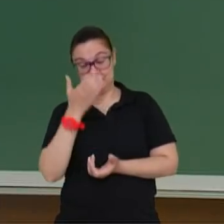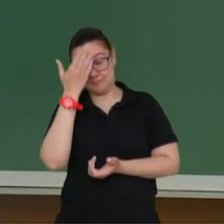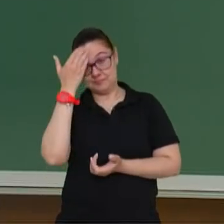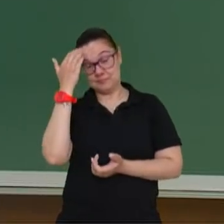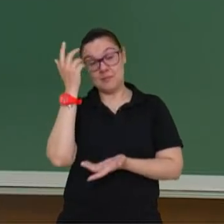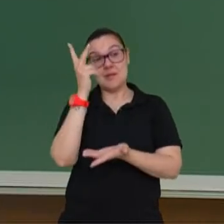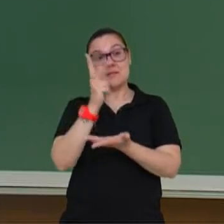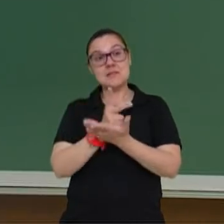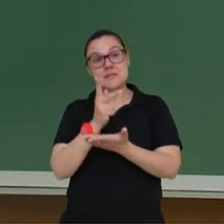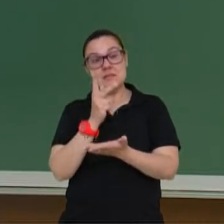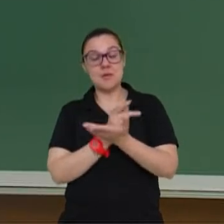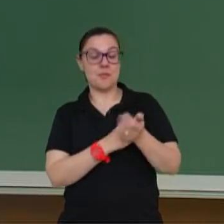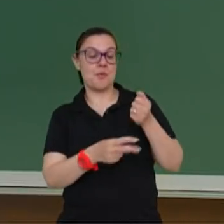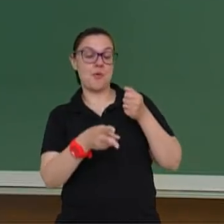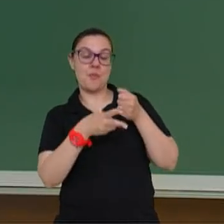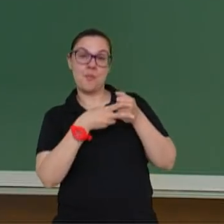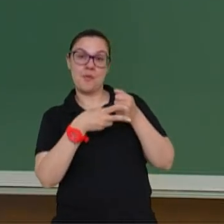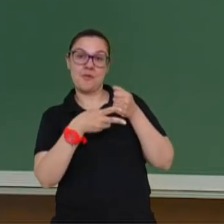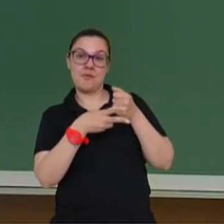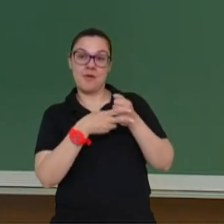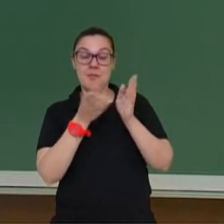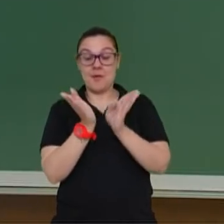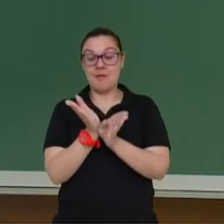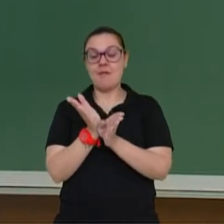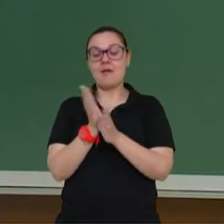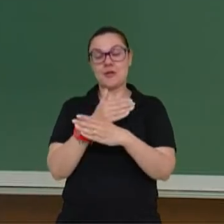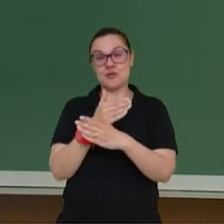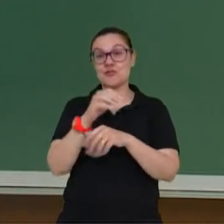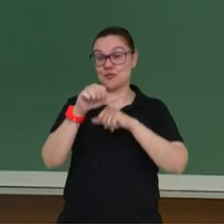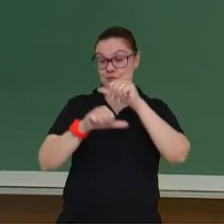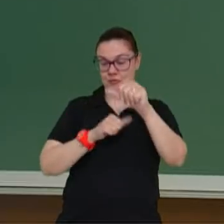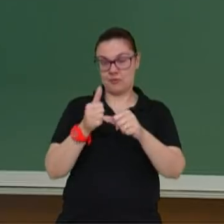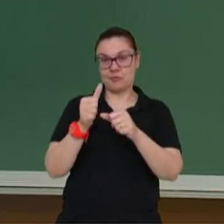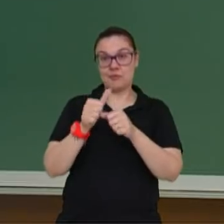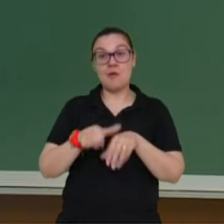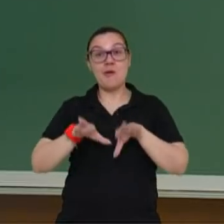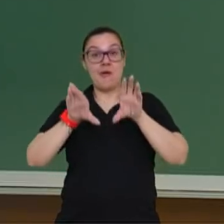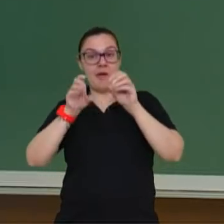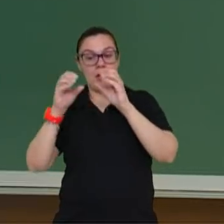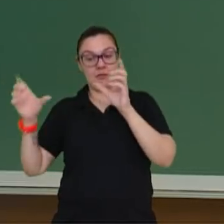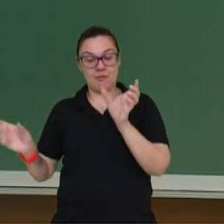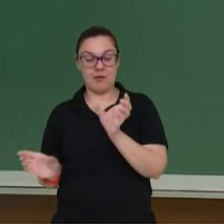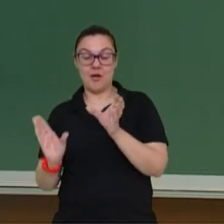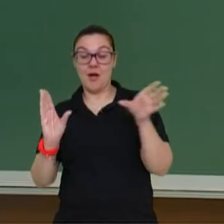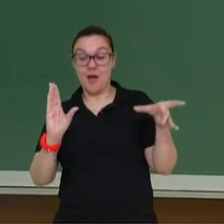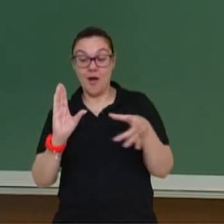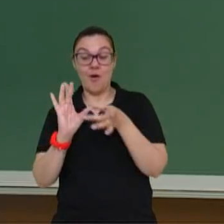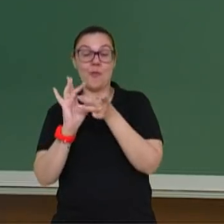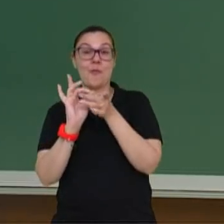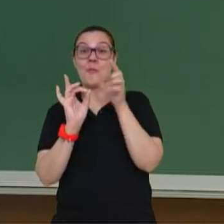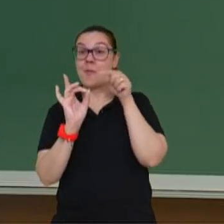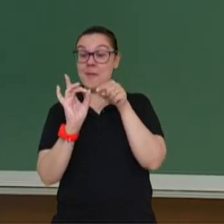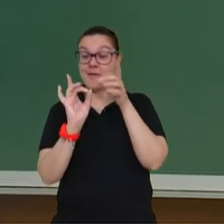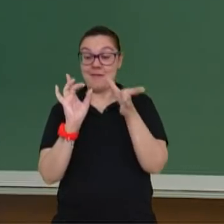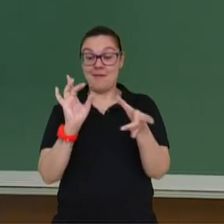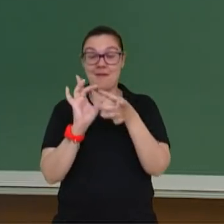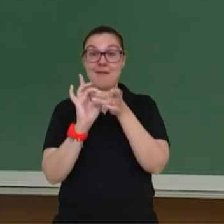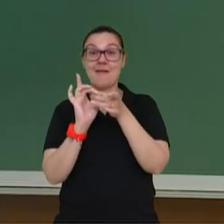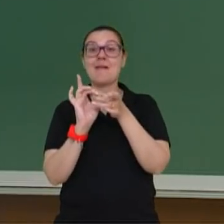Sempre que o meu verbo ele é transitivo indireto, é claro que o